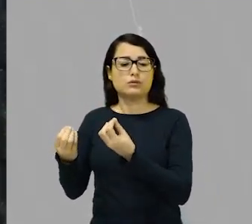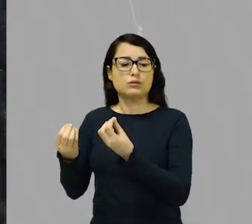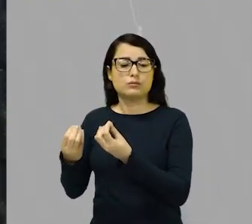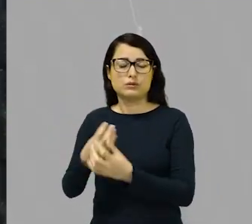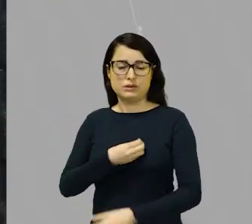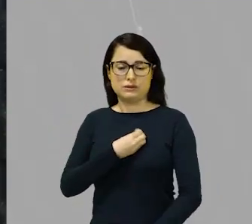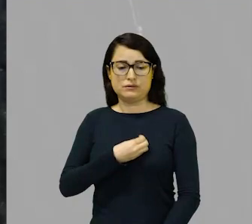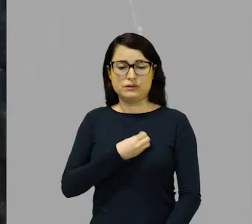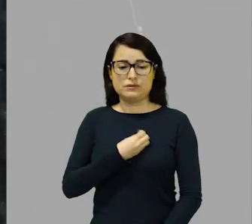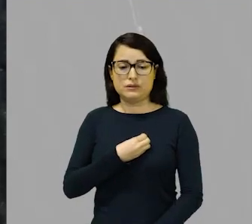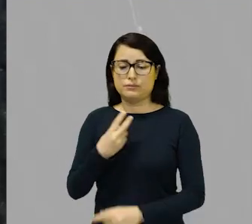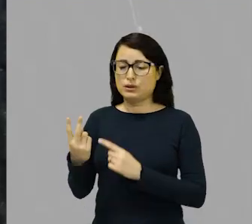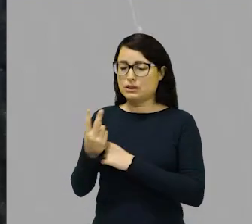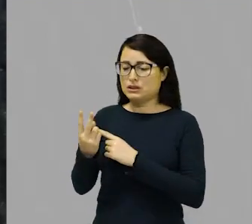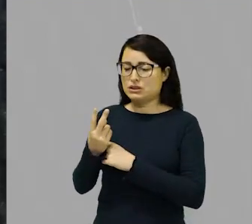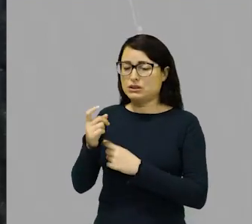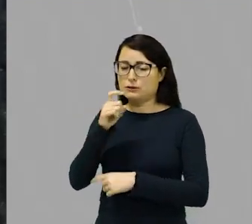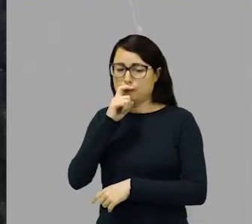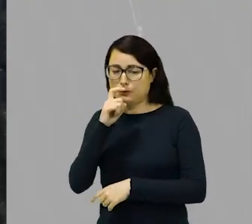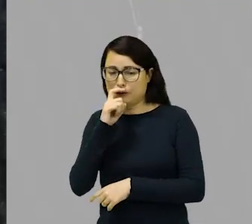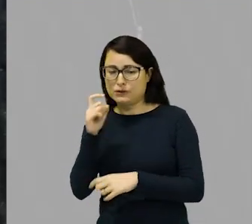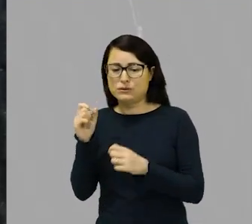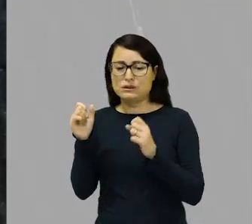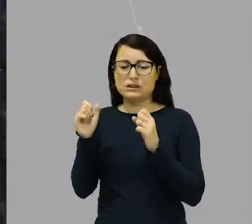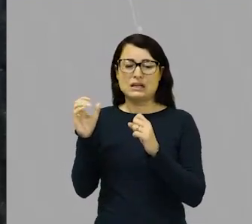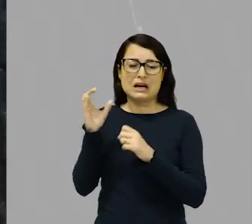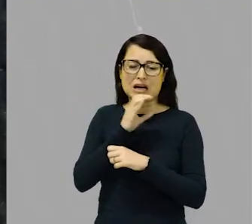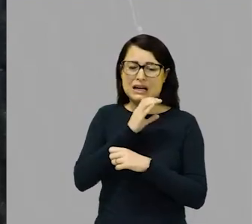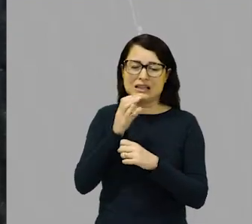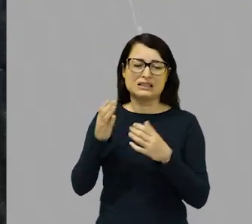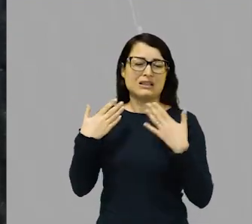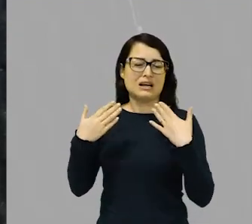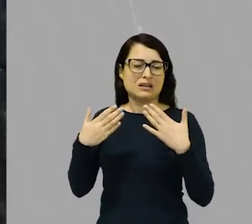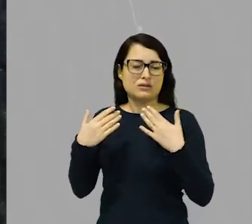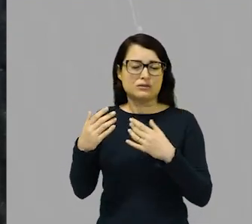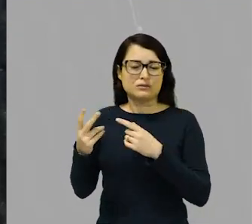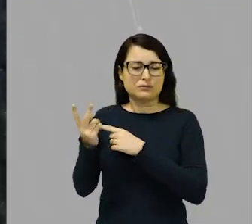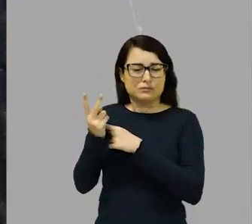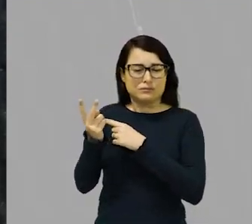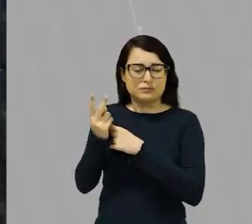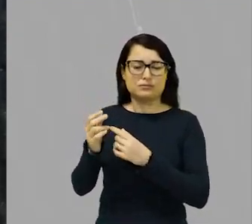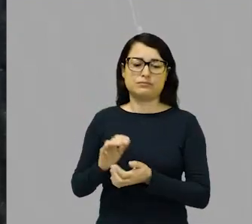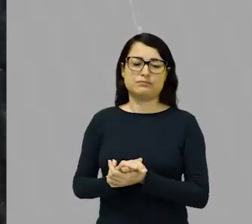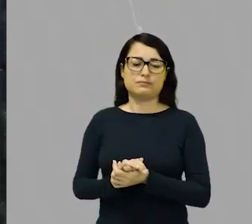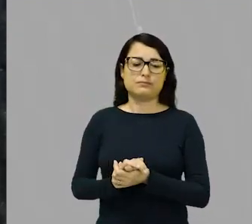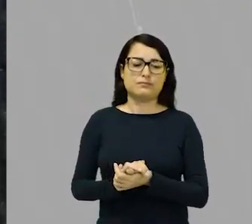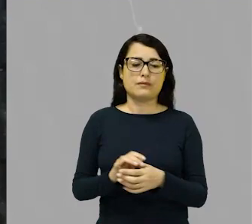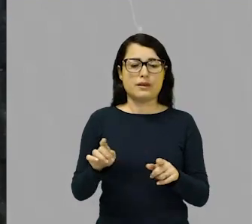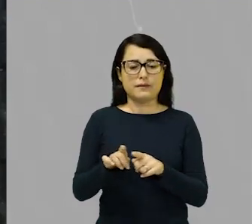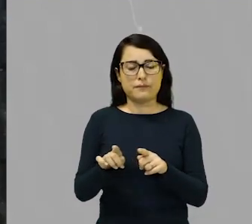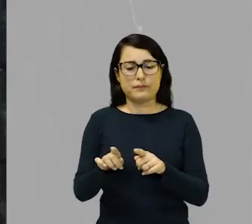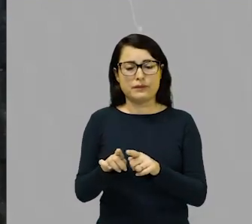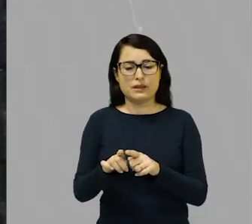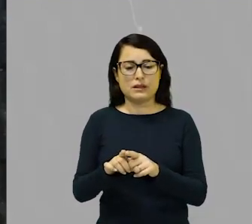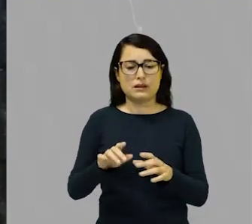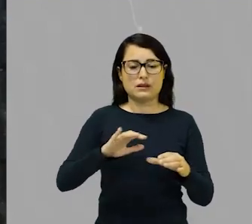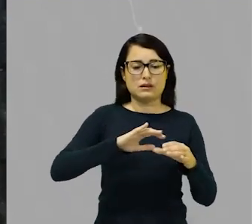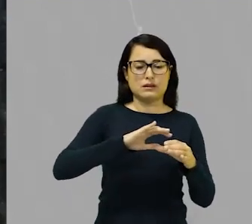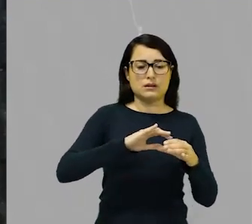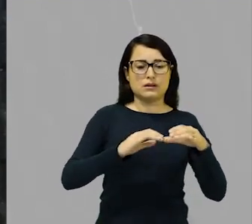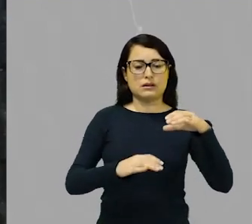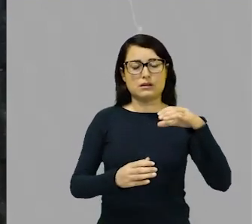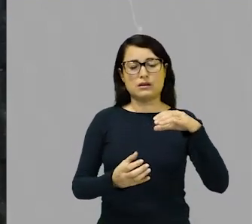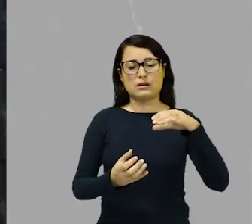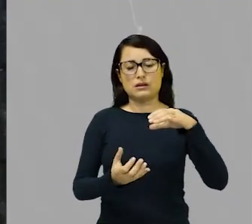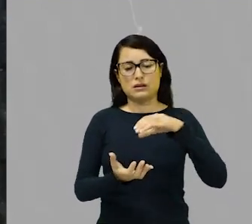de certa forma, se proteger do frio, se proteger do calor, dependendo de onde você estiver. E aí para isso a gente construiu as ocas, as cabanas,